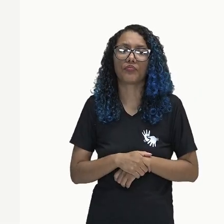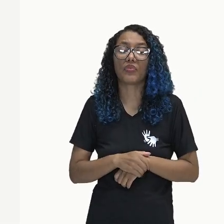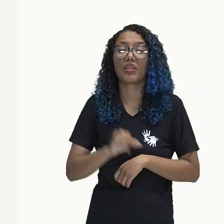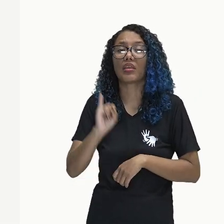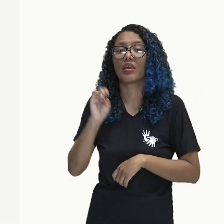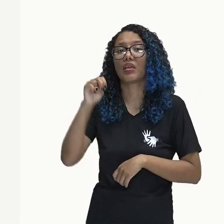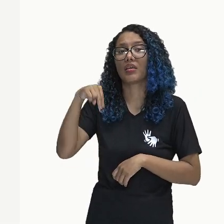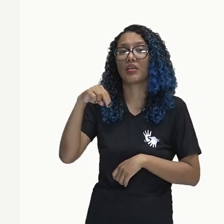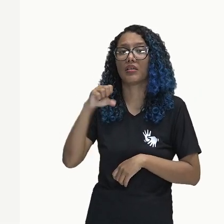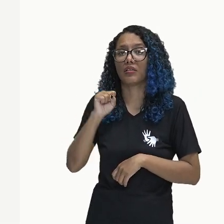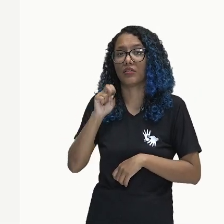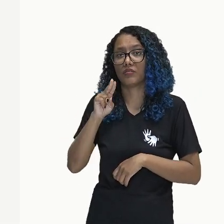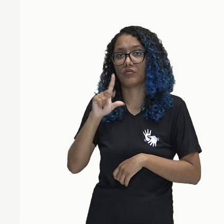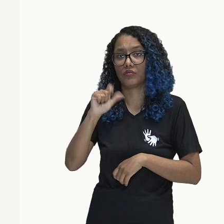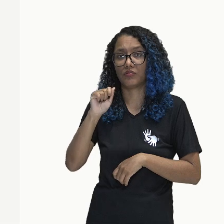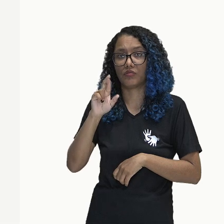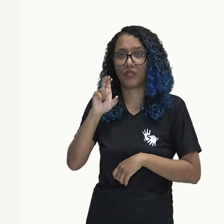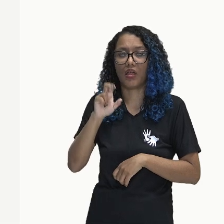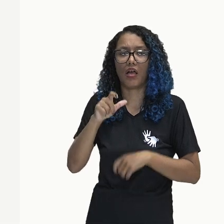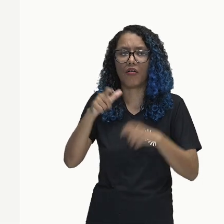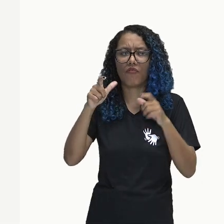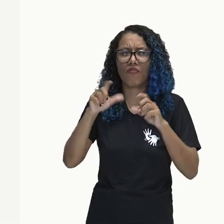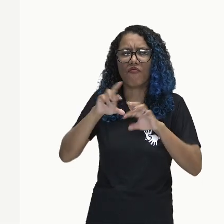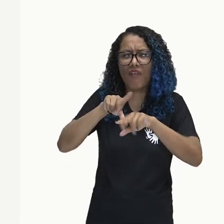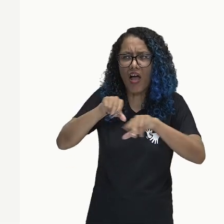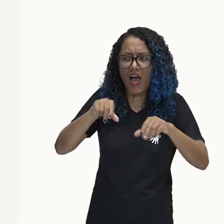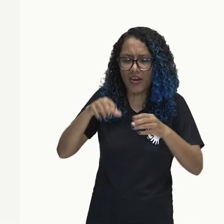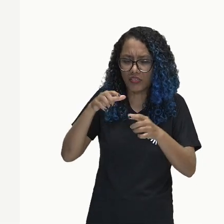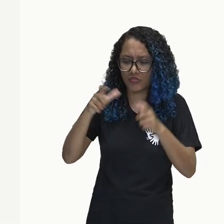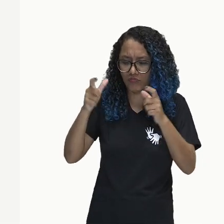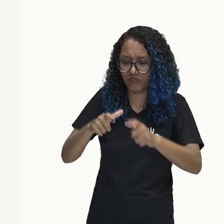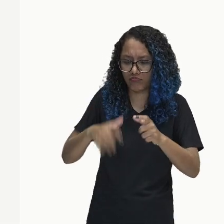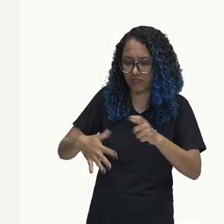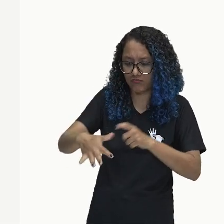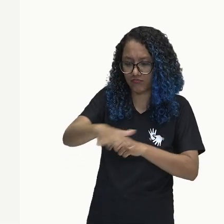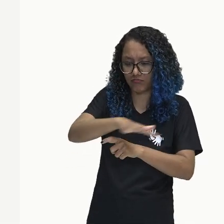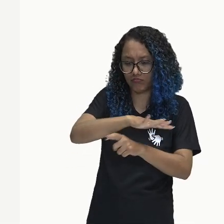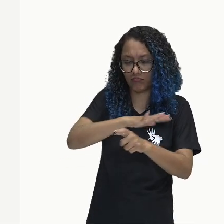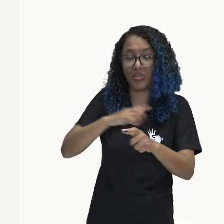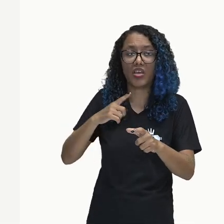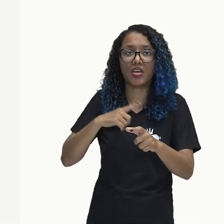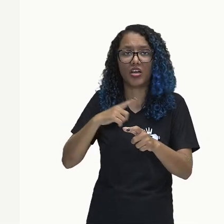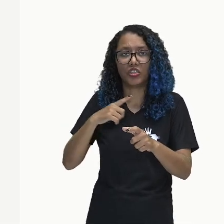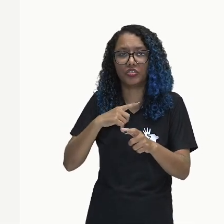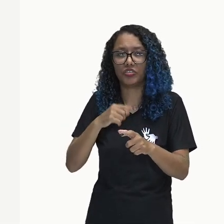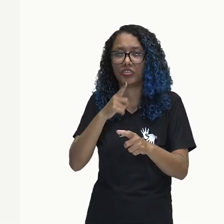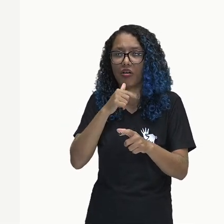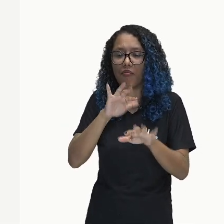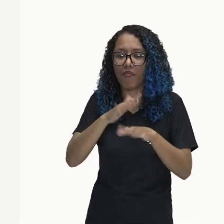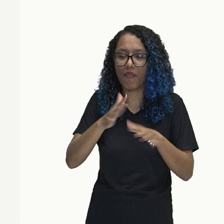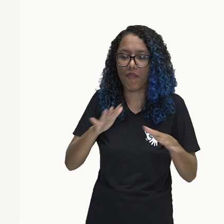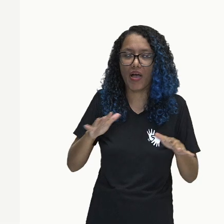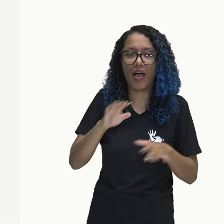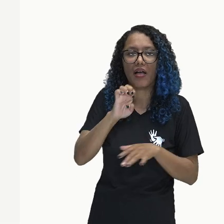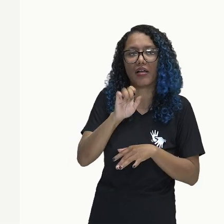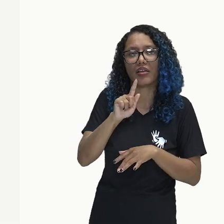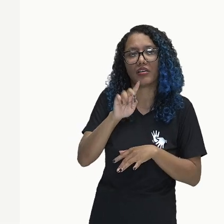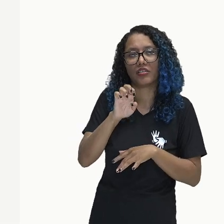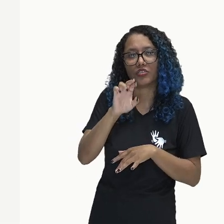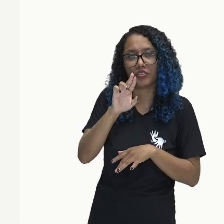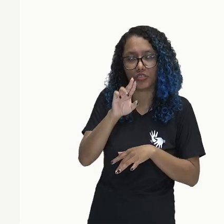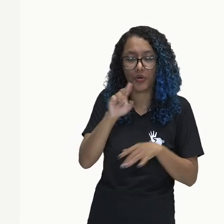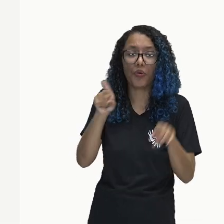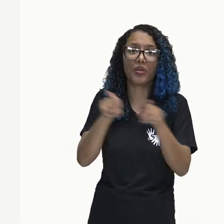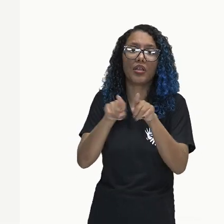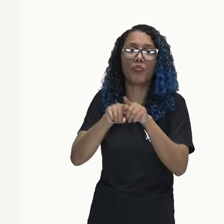um conjunto de ilhas e ilhotas que estava banhado tanto pelo mar Egeu como pelo mar